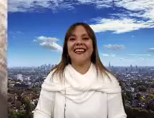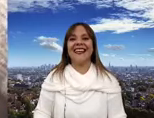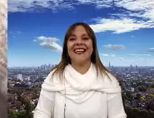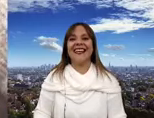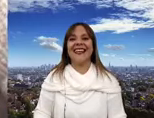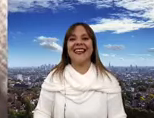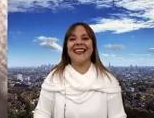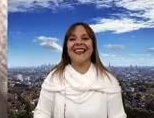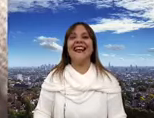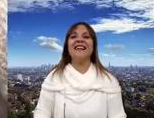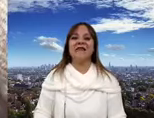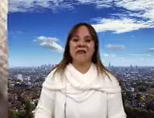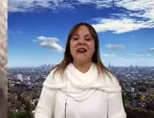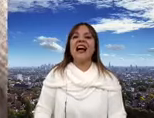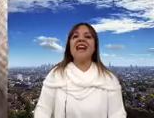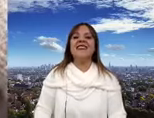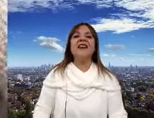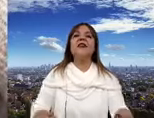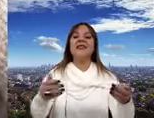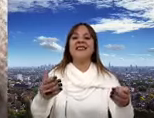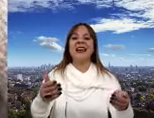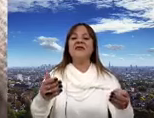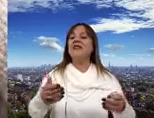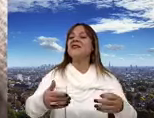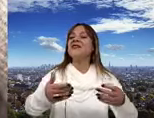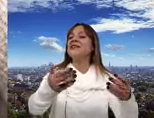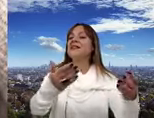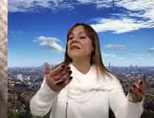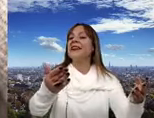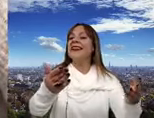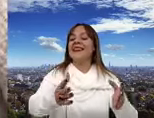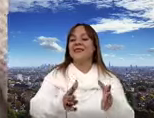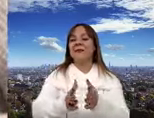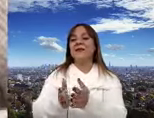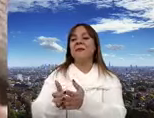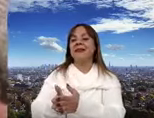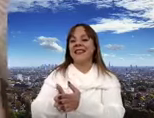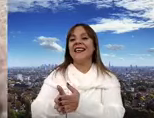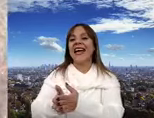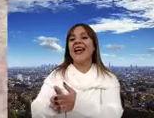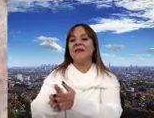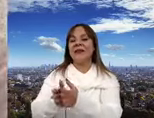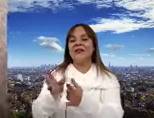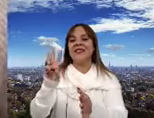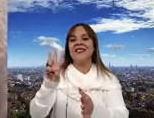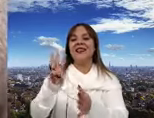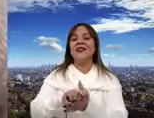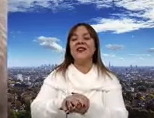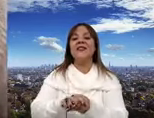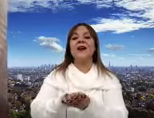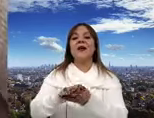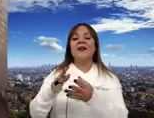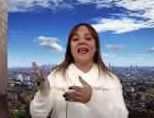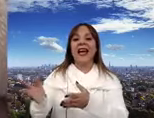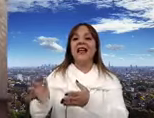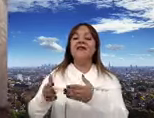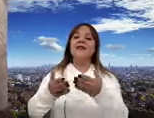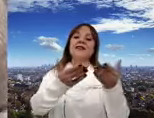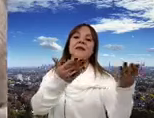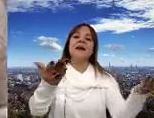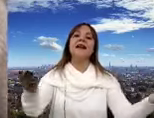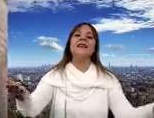imensa. Ai, que bom. Assim como a Stephanie, vocês vão receber, se participar, se ganhar, né, os três ganhadores, na live, vão receber